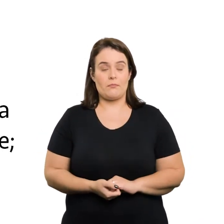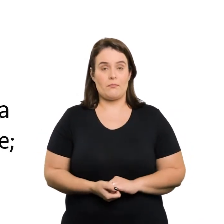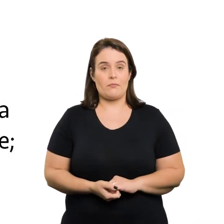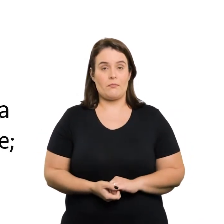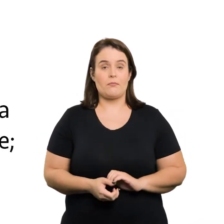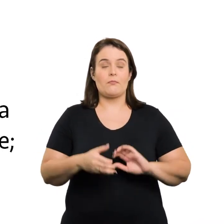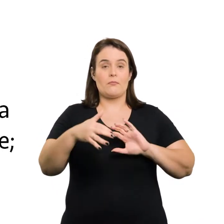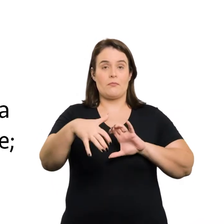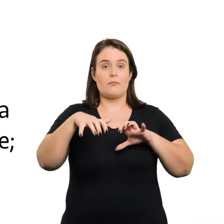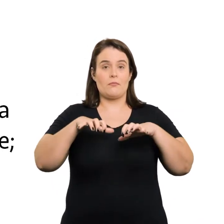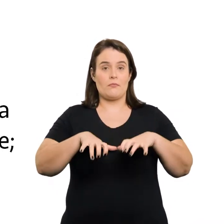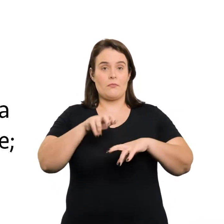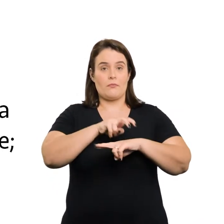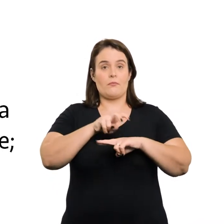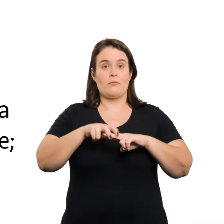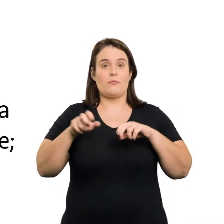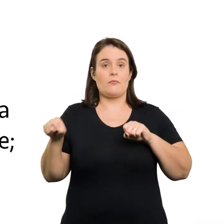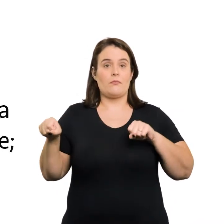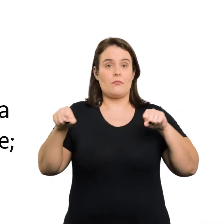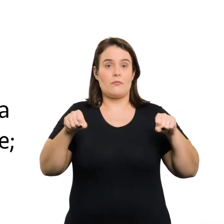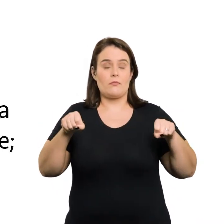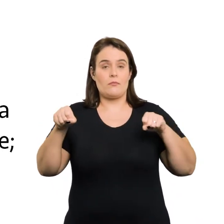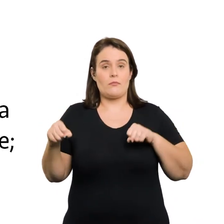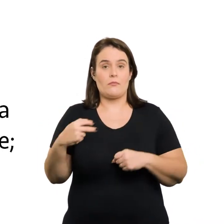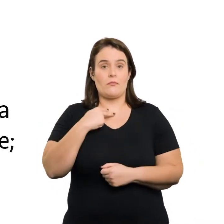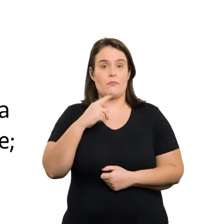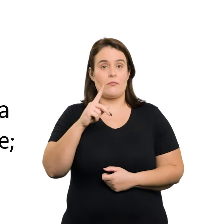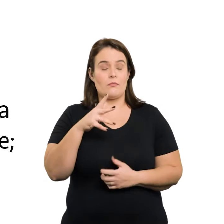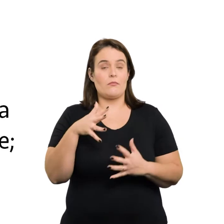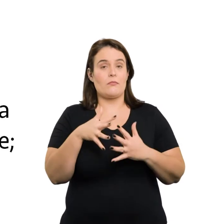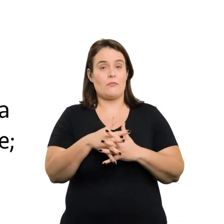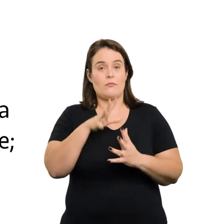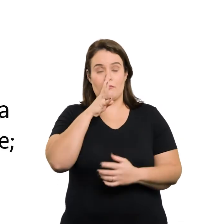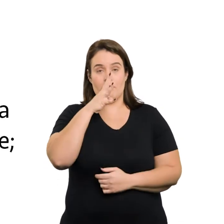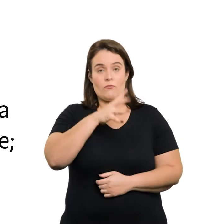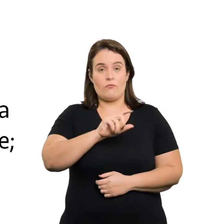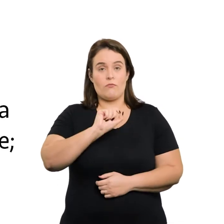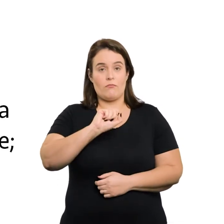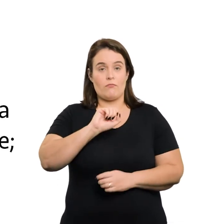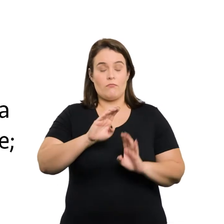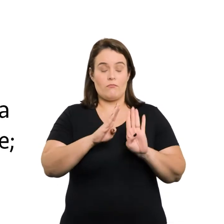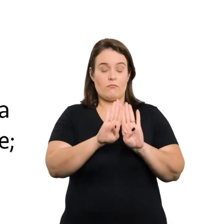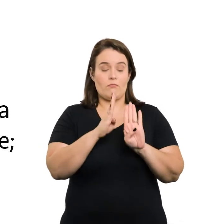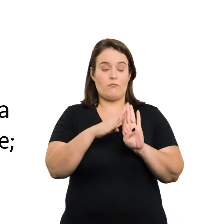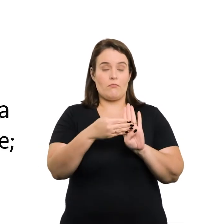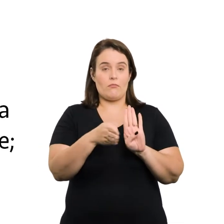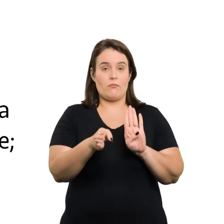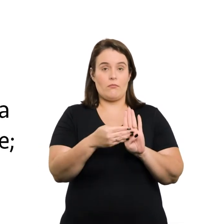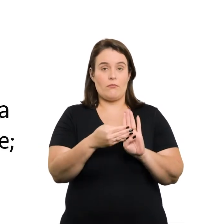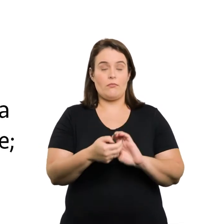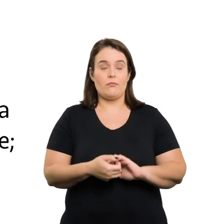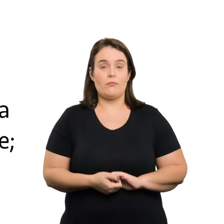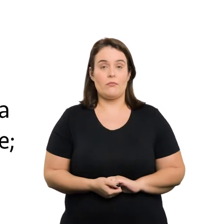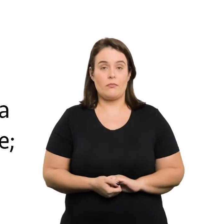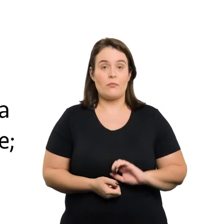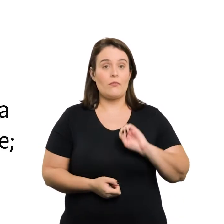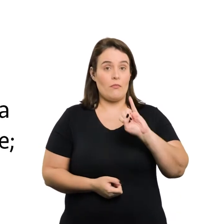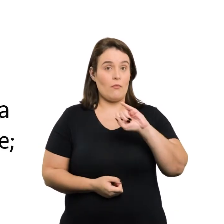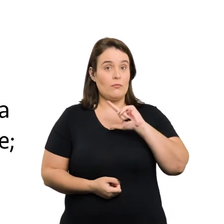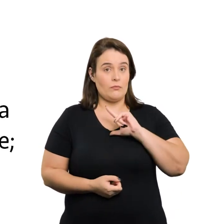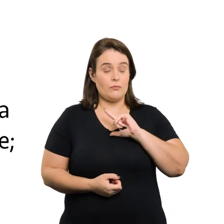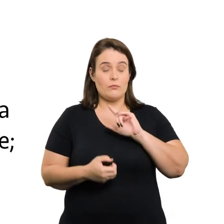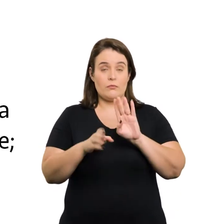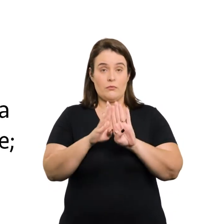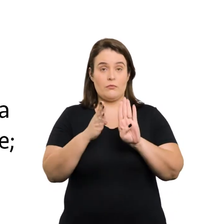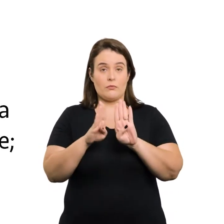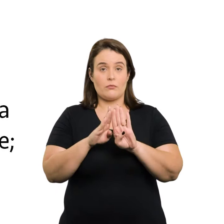similar. Esta área de transferência não pode sofrer interferência da área de varredura da porta do banheiro.